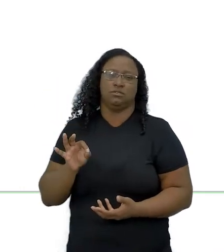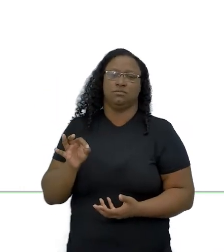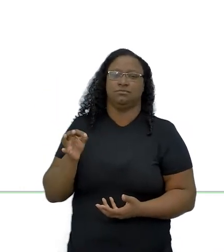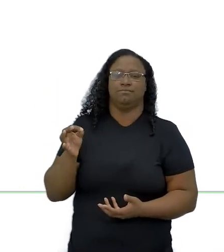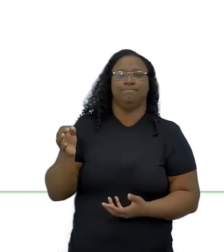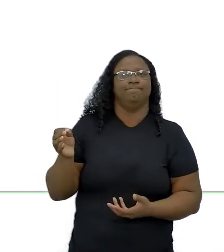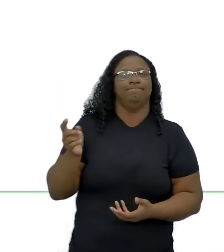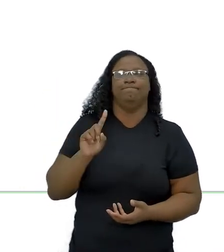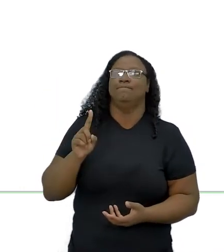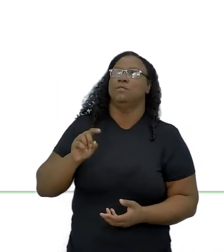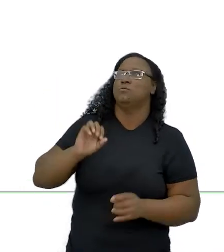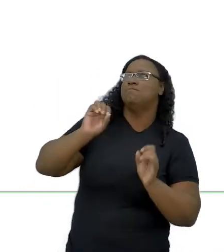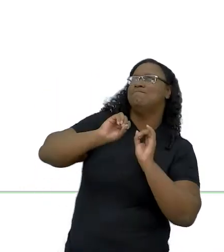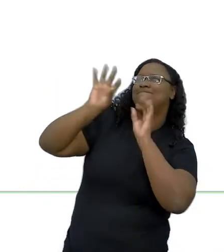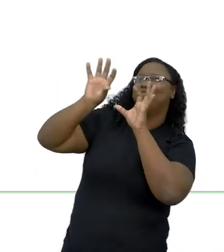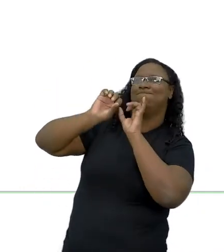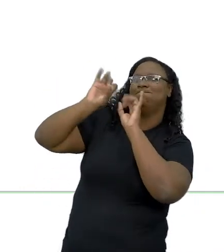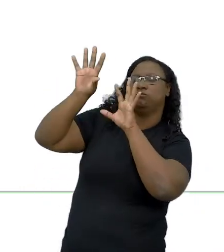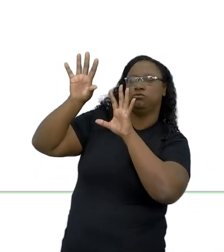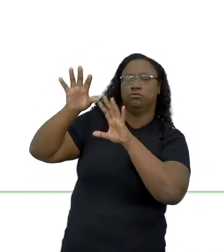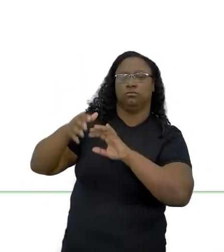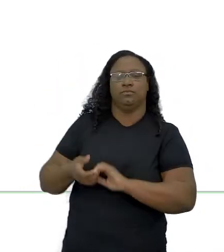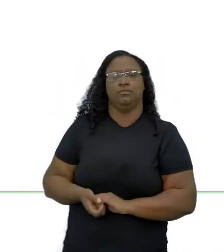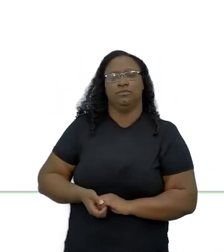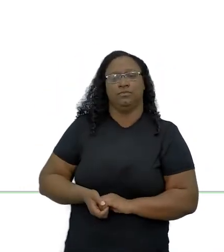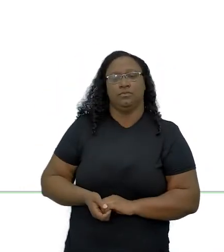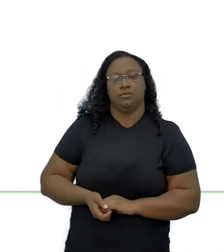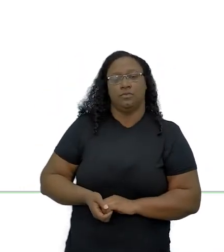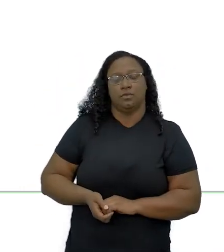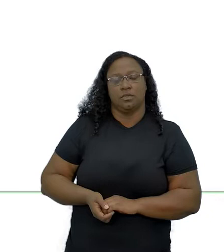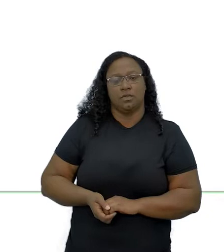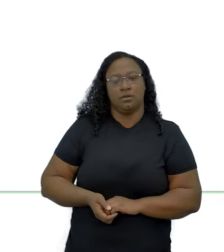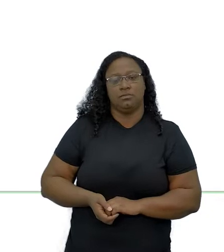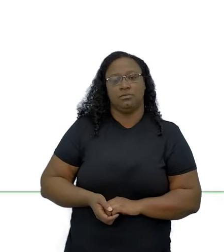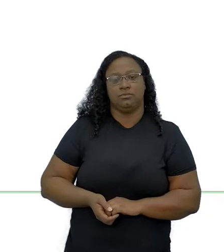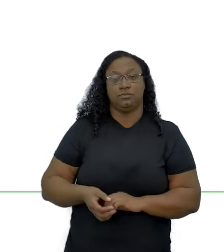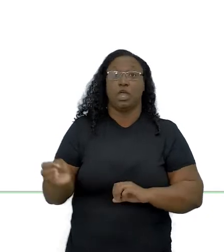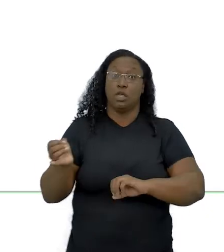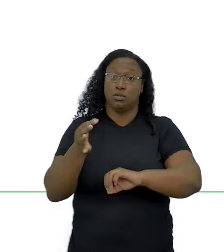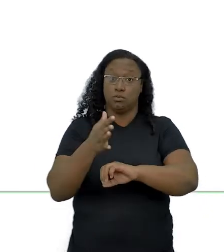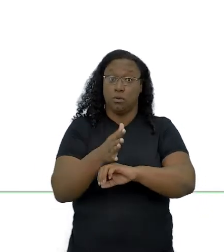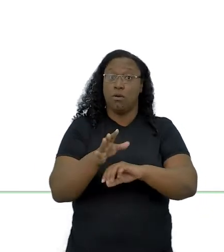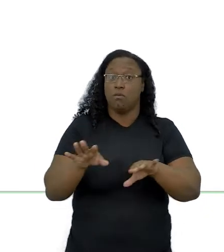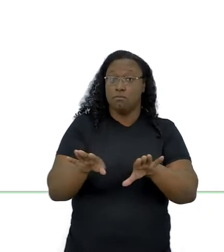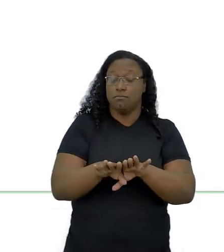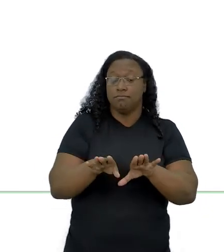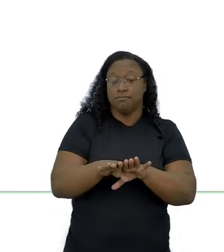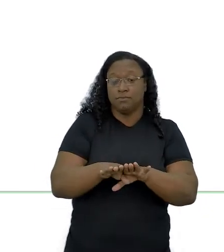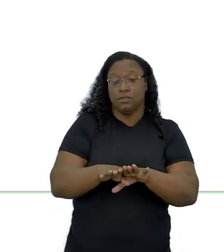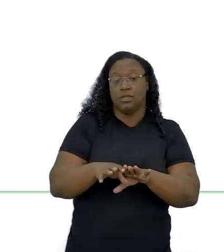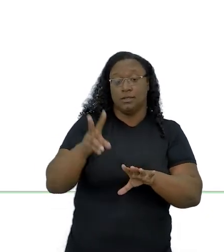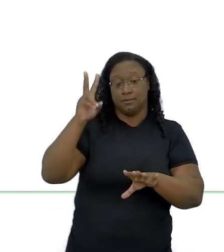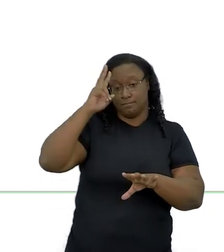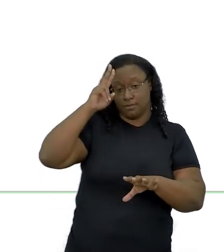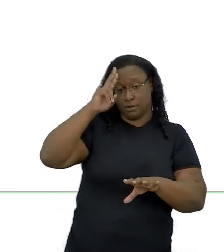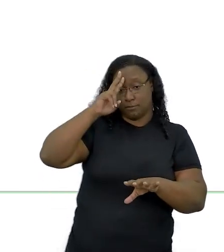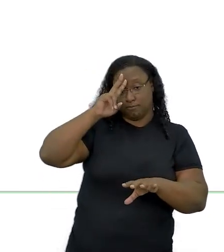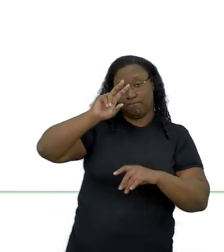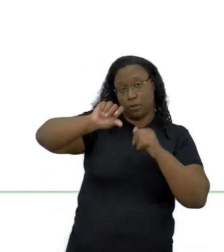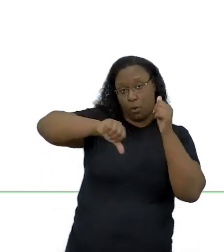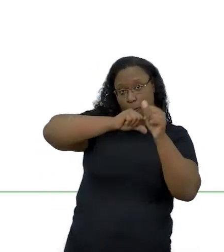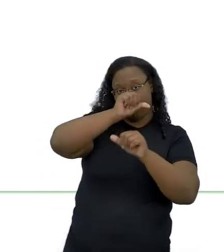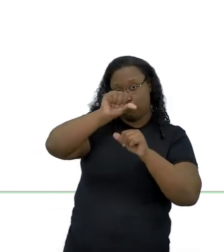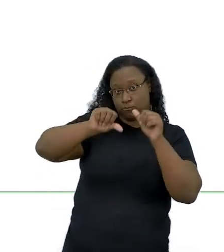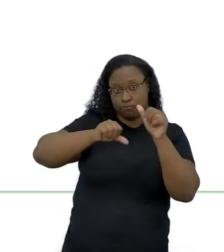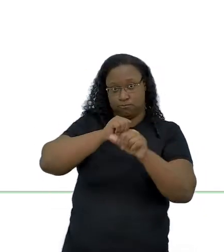não agravam o efeito estufa. E renovável mesmo, ó, lembrando que a nuclear não é renovável e ainda diminui muito mais, tá bom? Essa